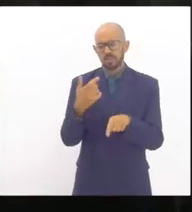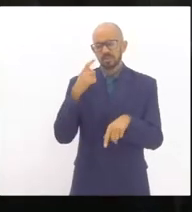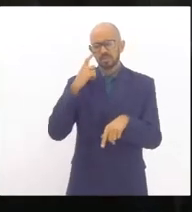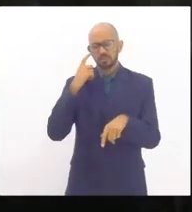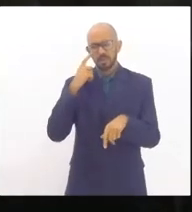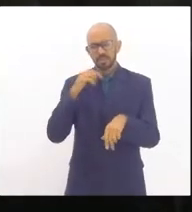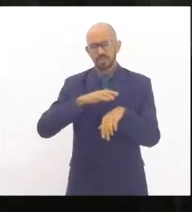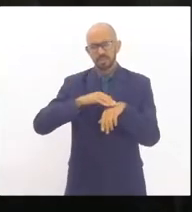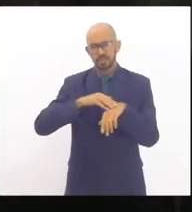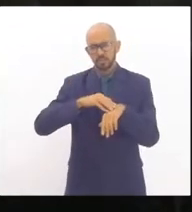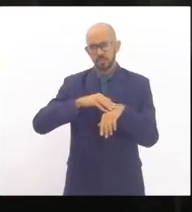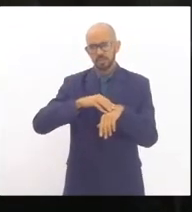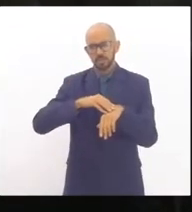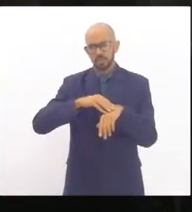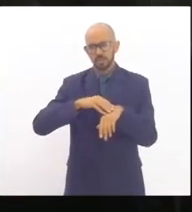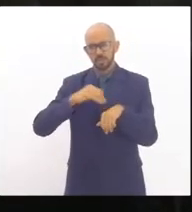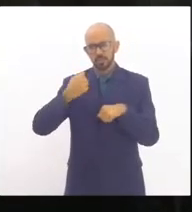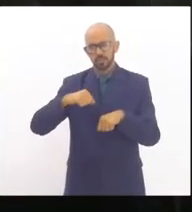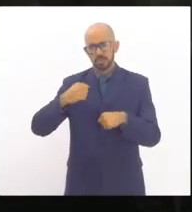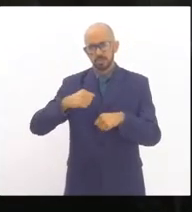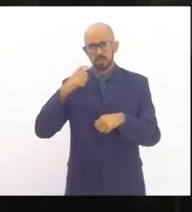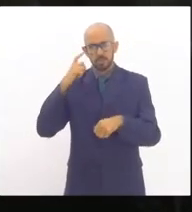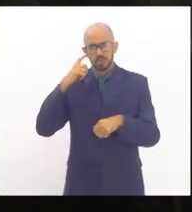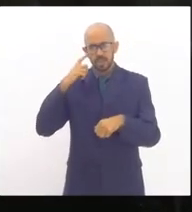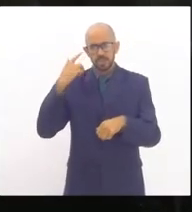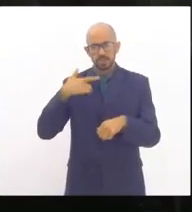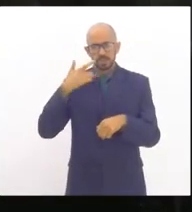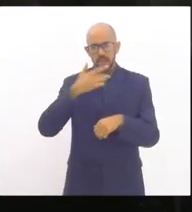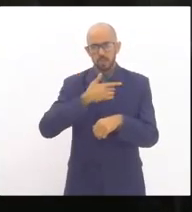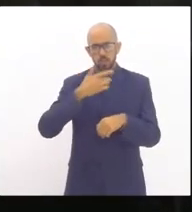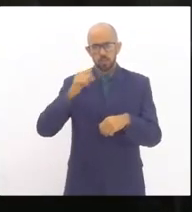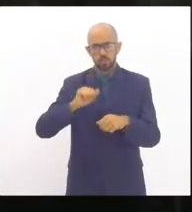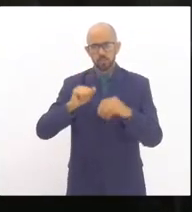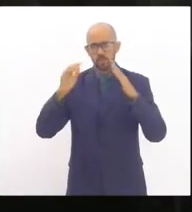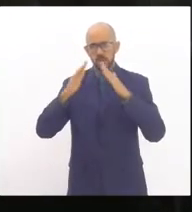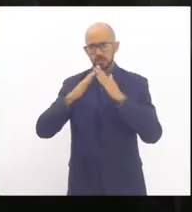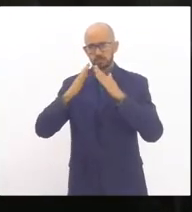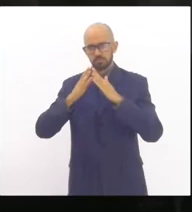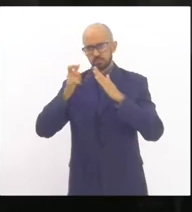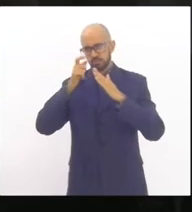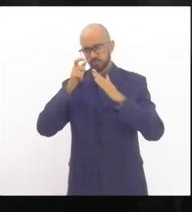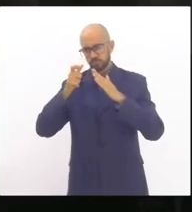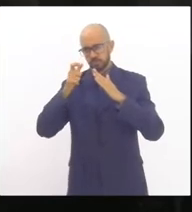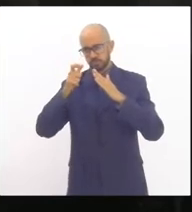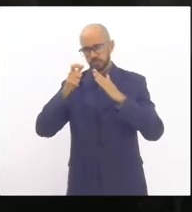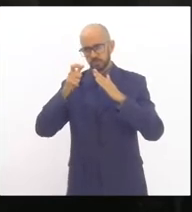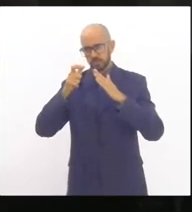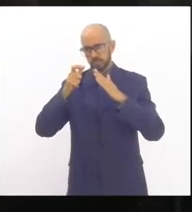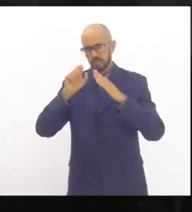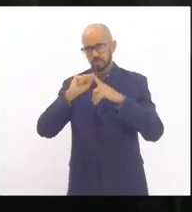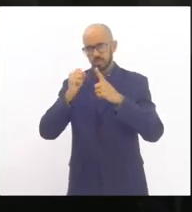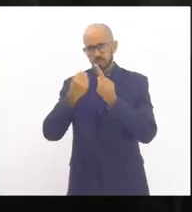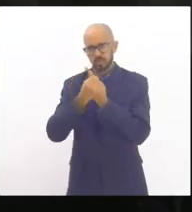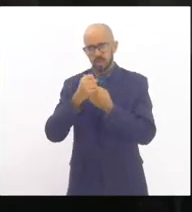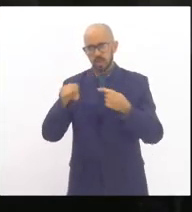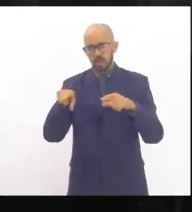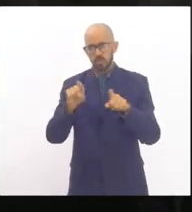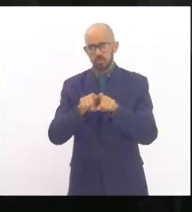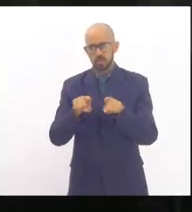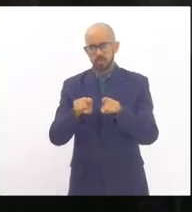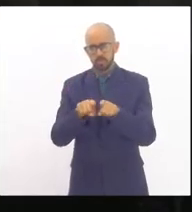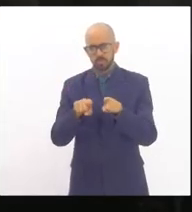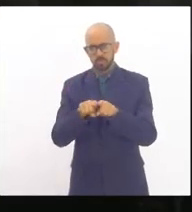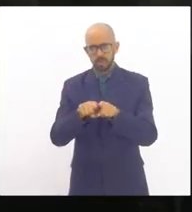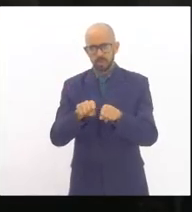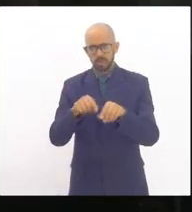nós temos que pensar em saúde temos que pensar em habitação de interesse interesse social temos